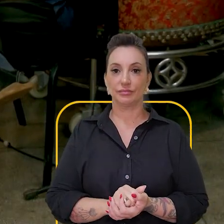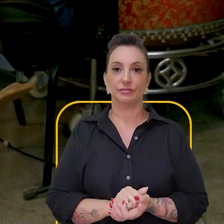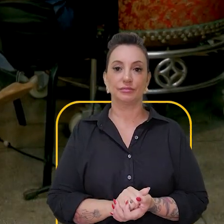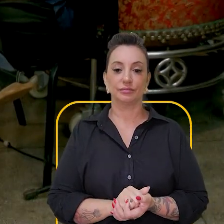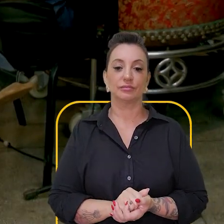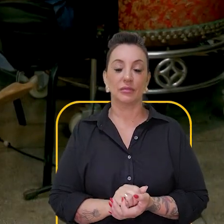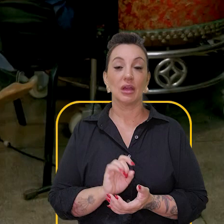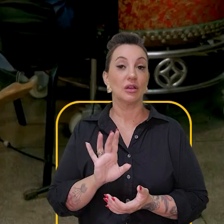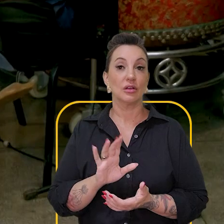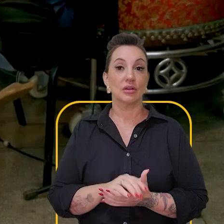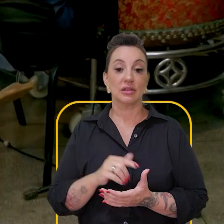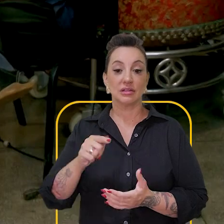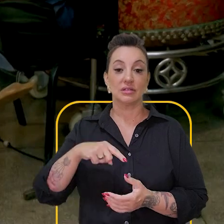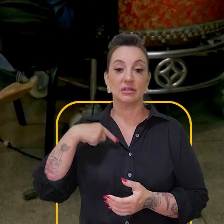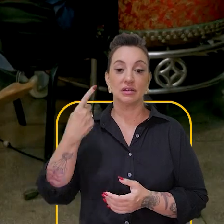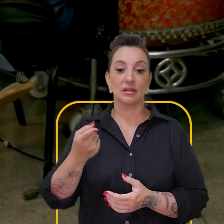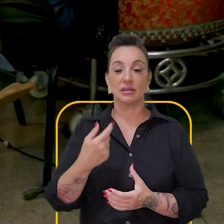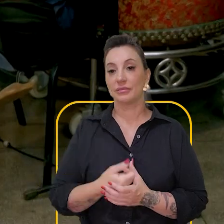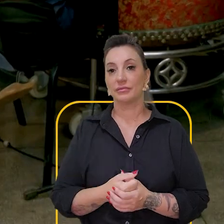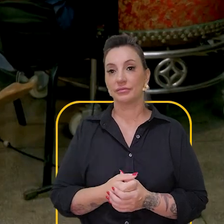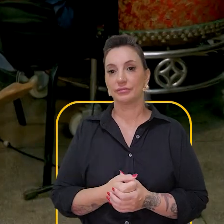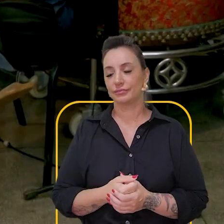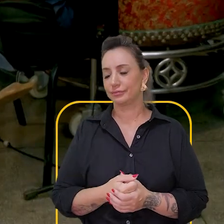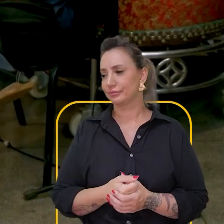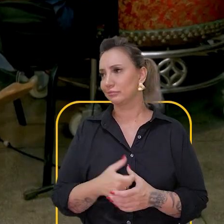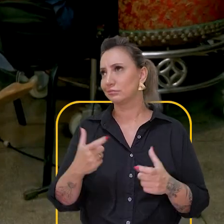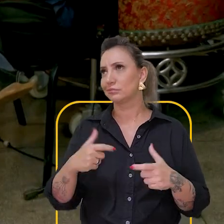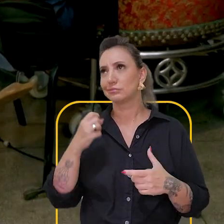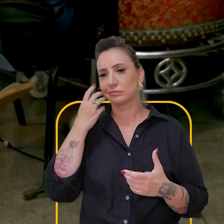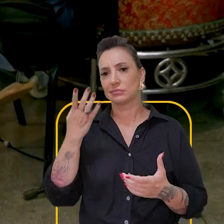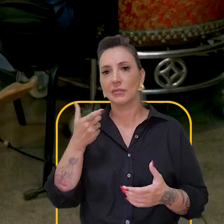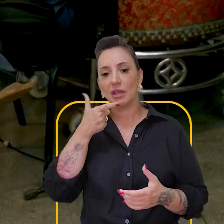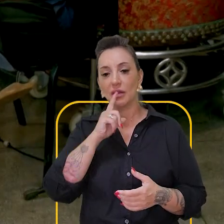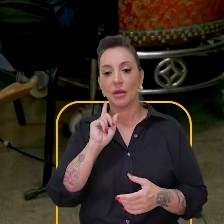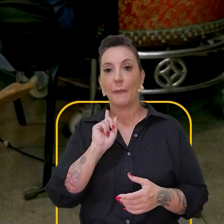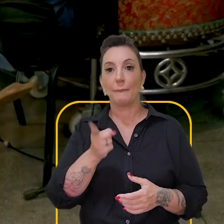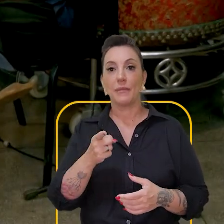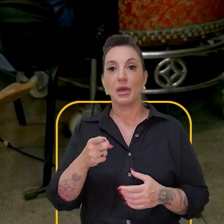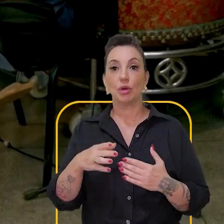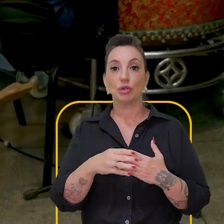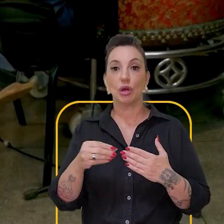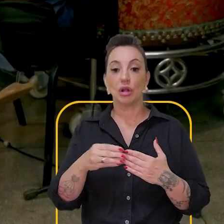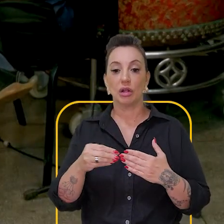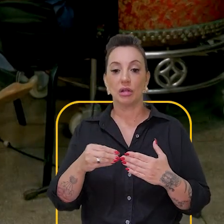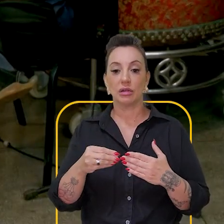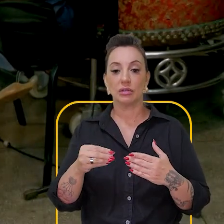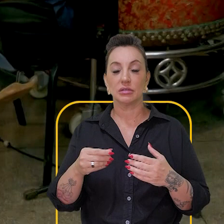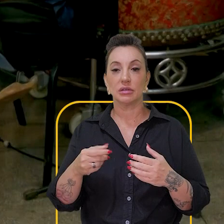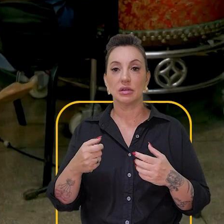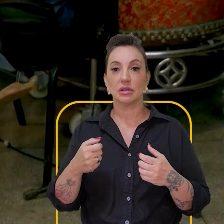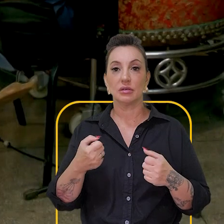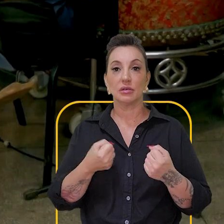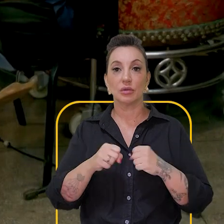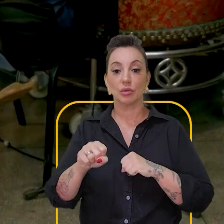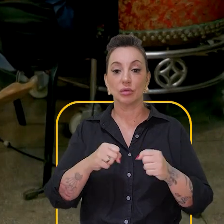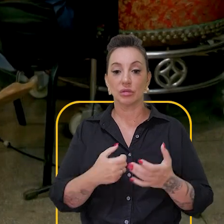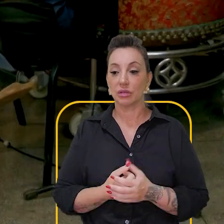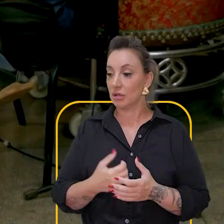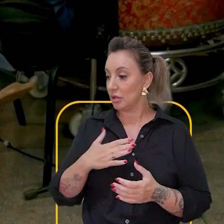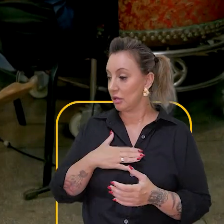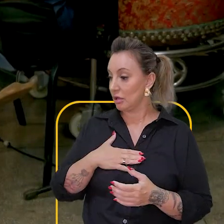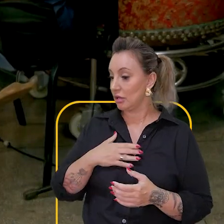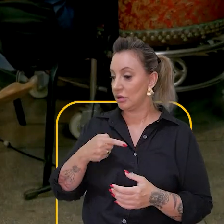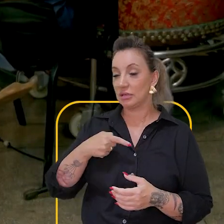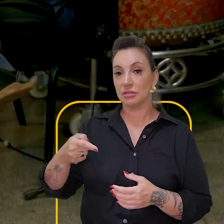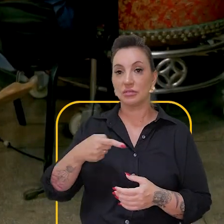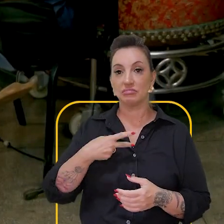só para ir lutar então ele falou assim eu cada semana duas semanas estô indo para um lugar para lutar então é outra estrutura É muito difícil